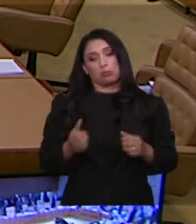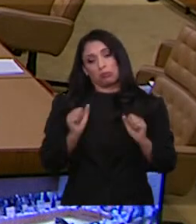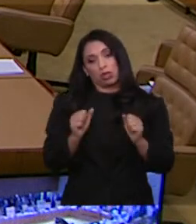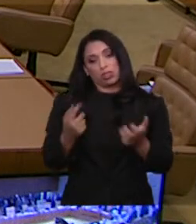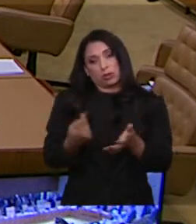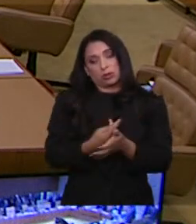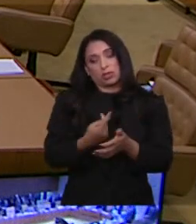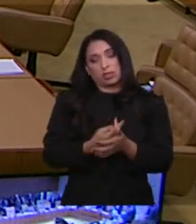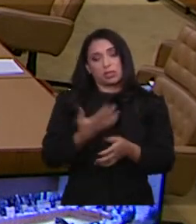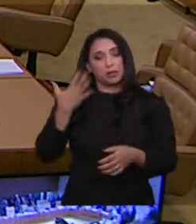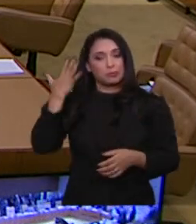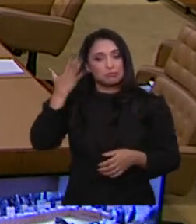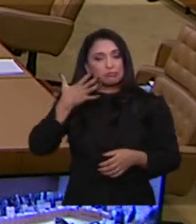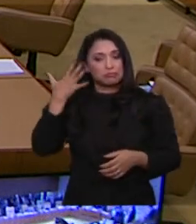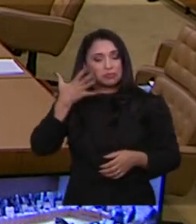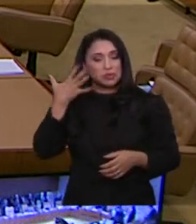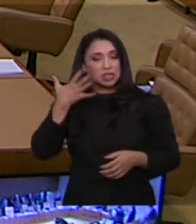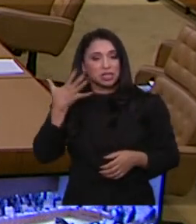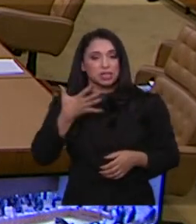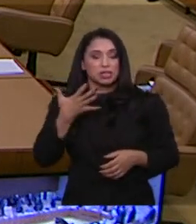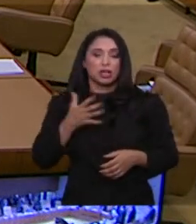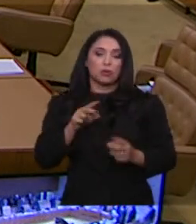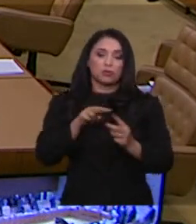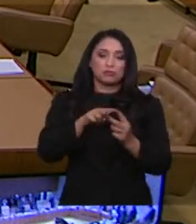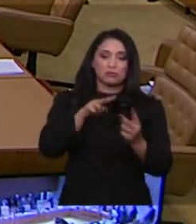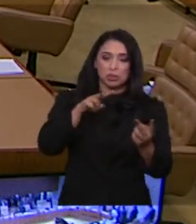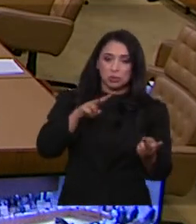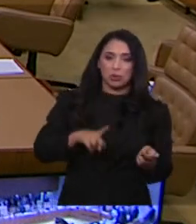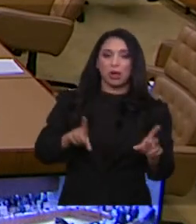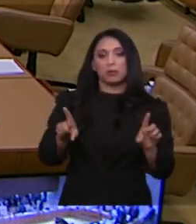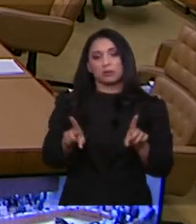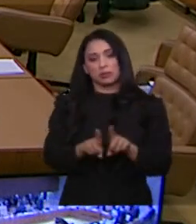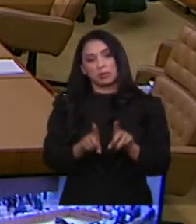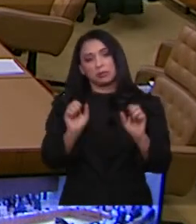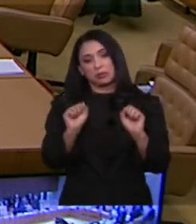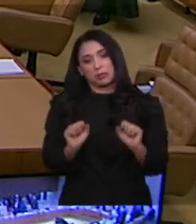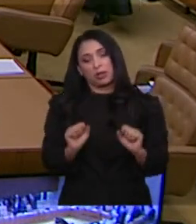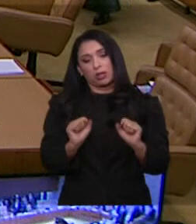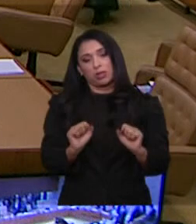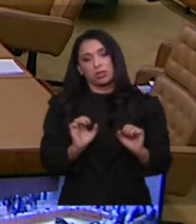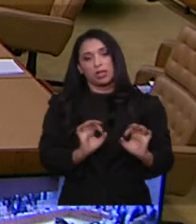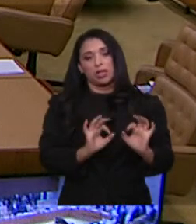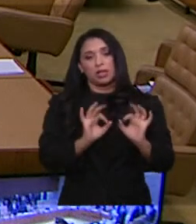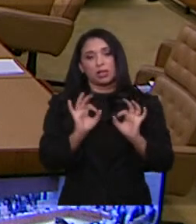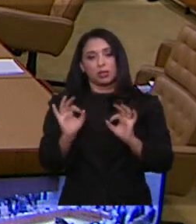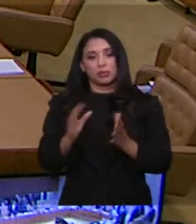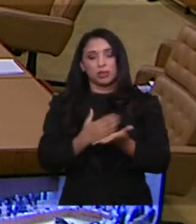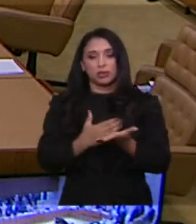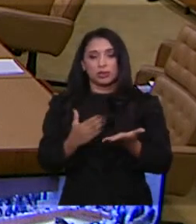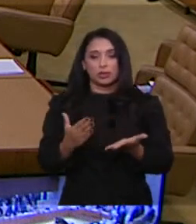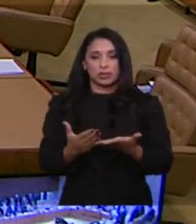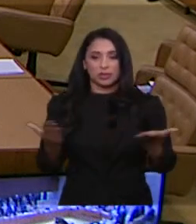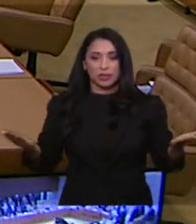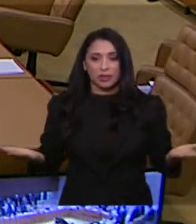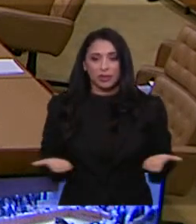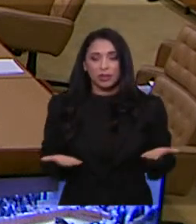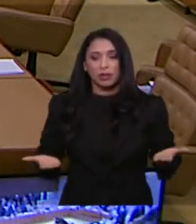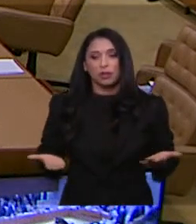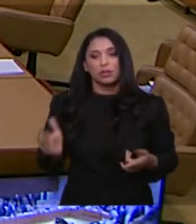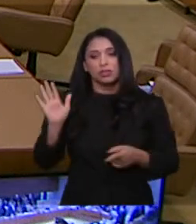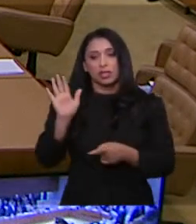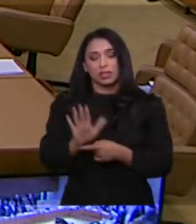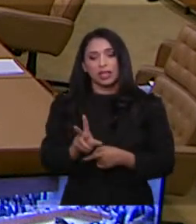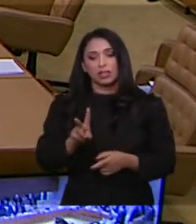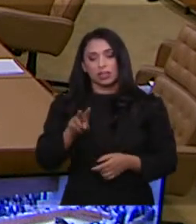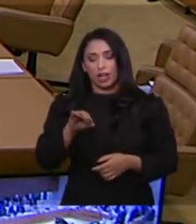orais como de presença dos ministros por meio digital, como sempre tem acontecido, e nós acompanhamos desde o início agora, na tarde de hoje,